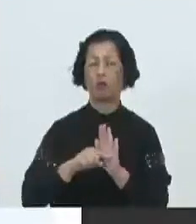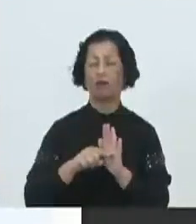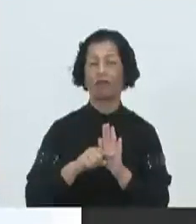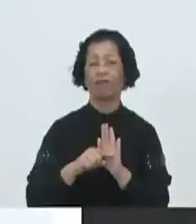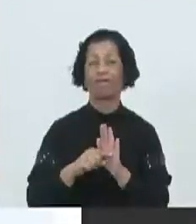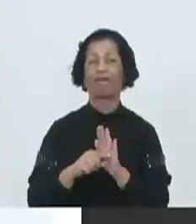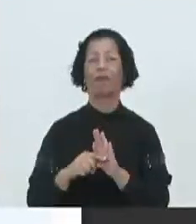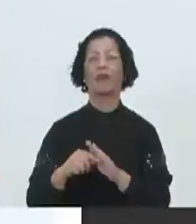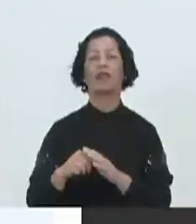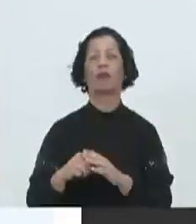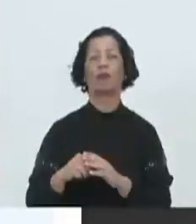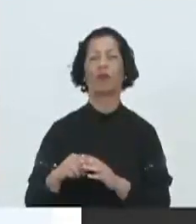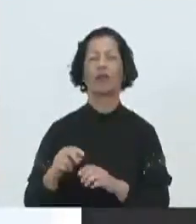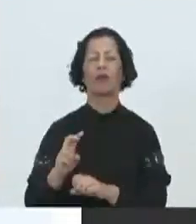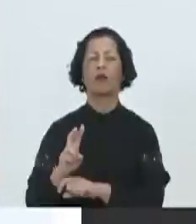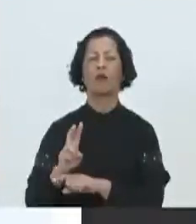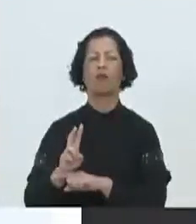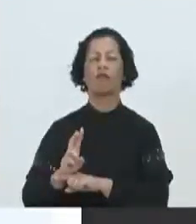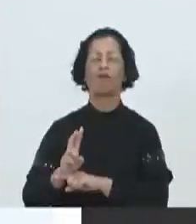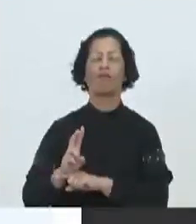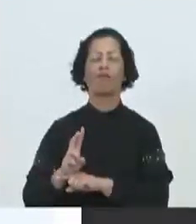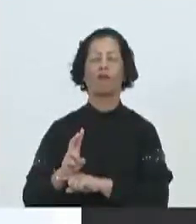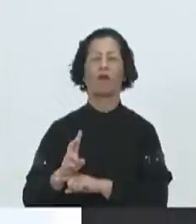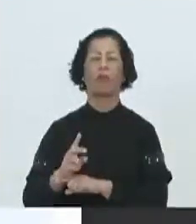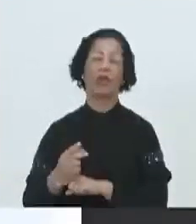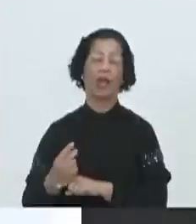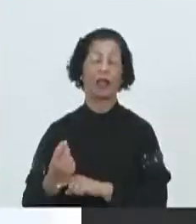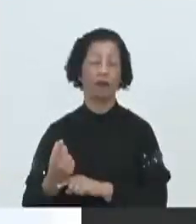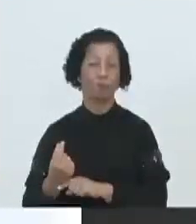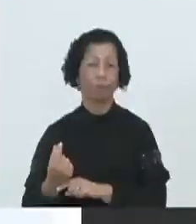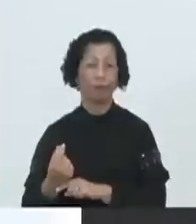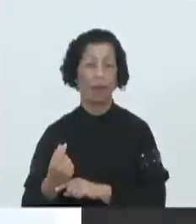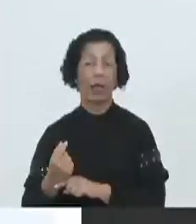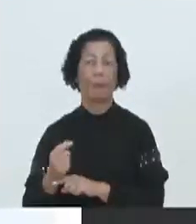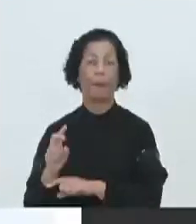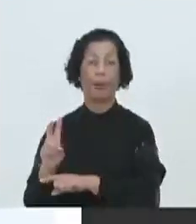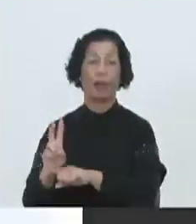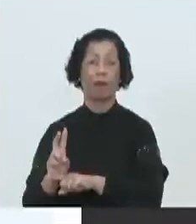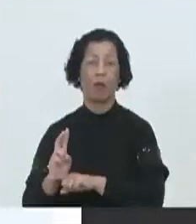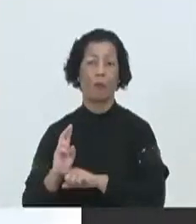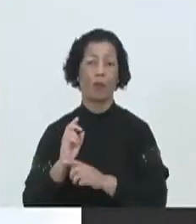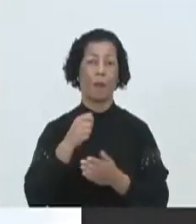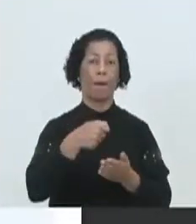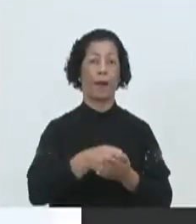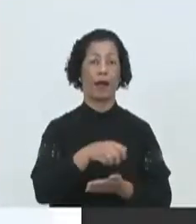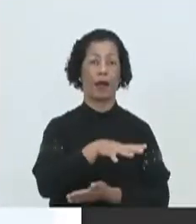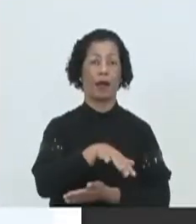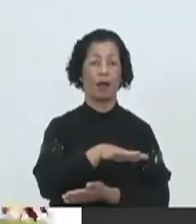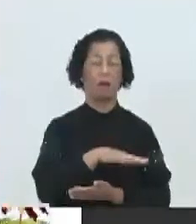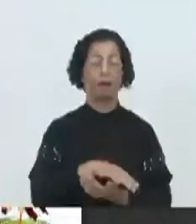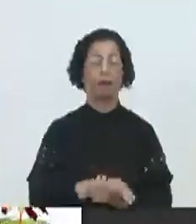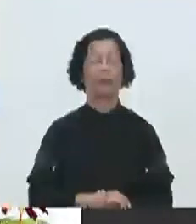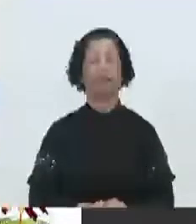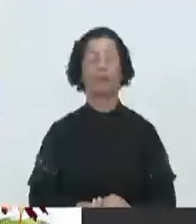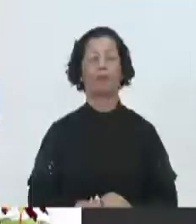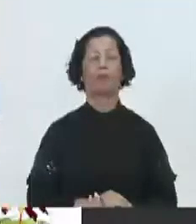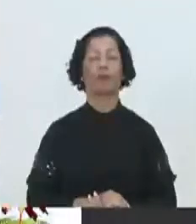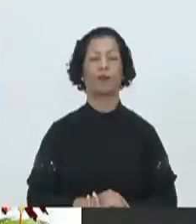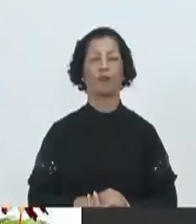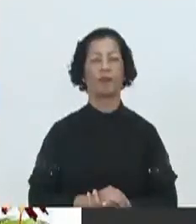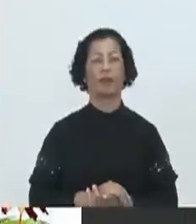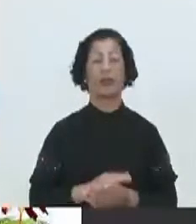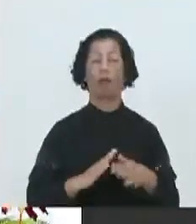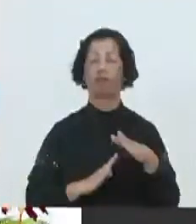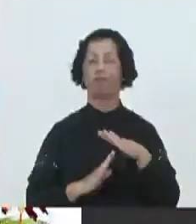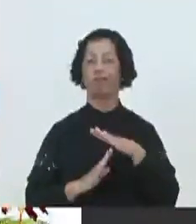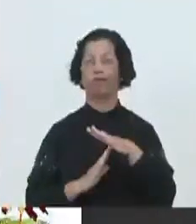aporta ao ipref 105 milhões até o momento para cobrir esse déficit falando agora dos limites